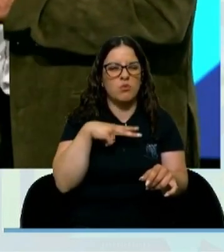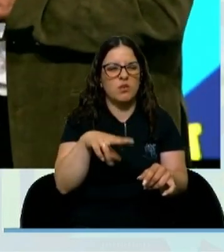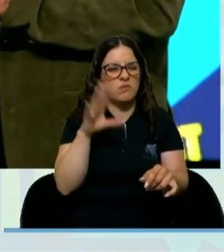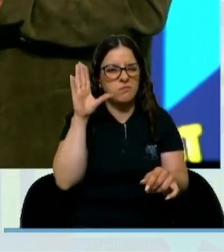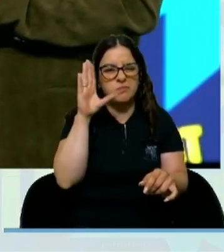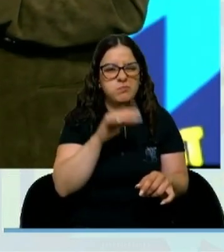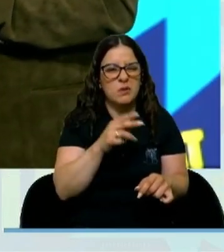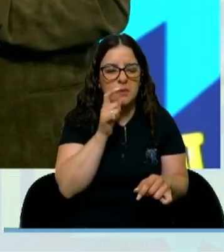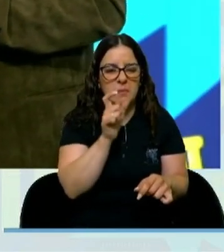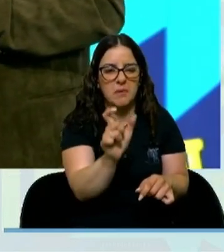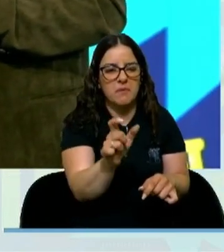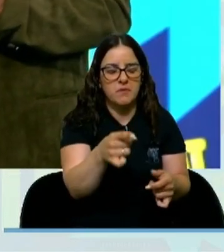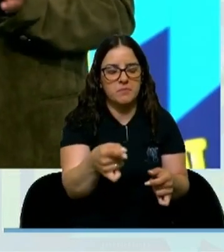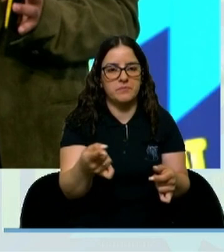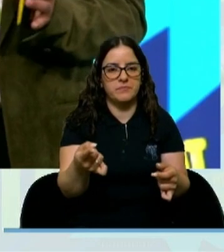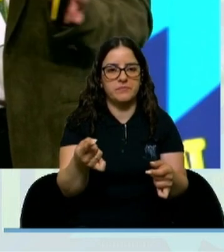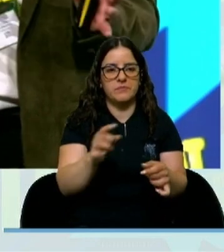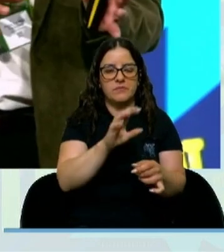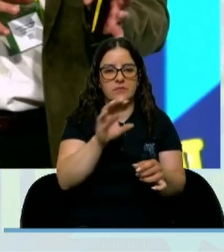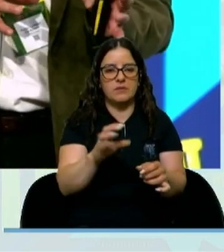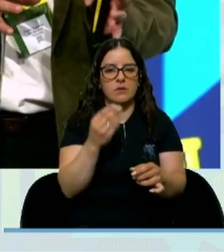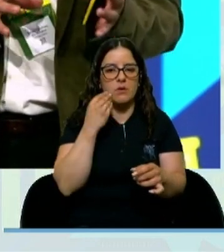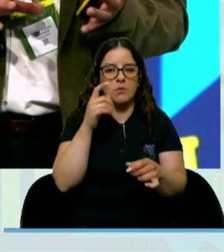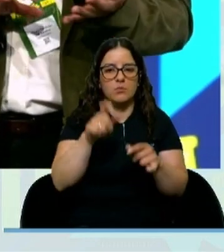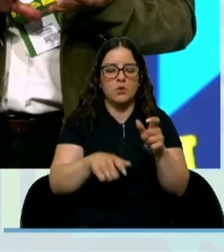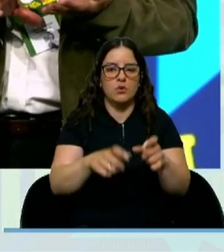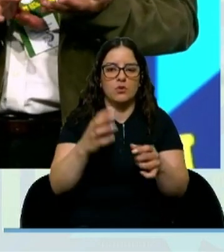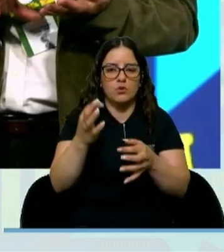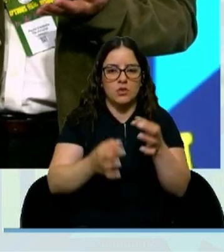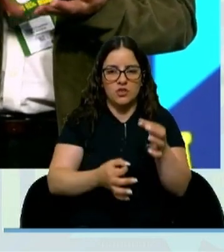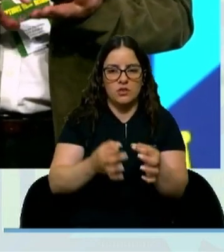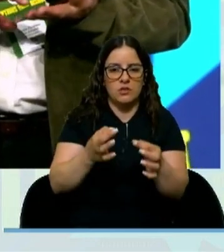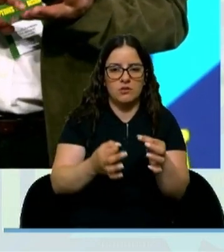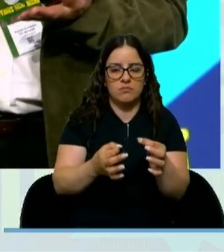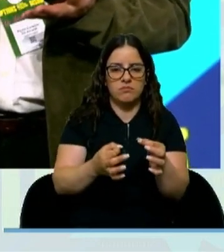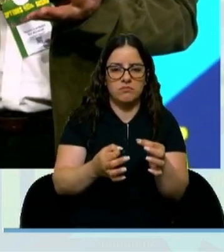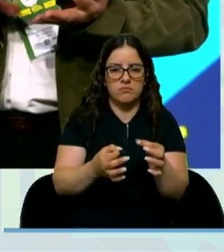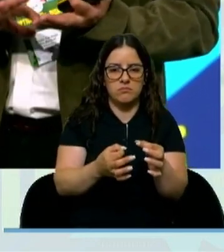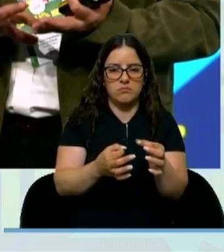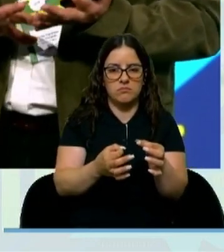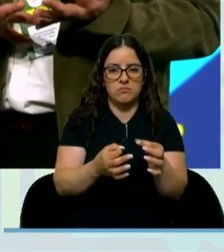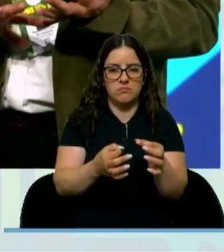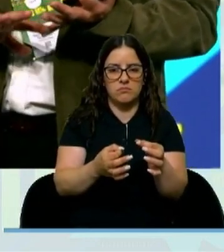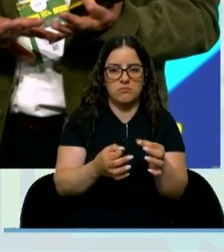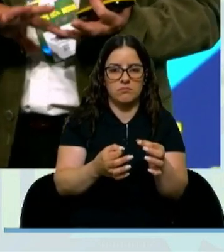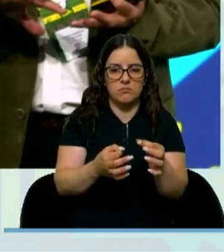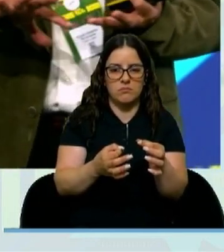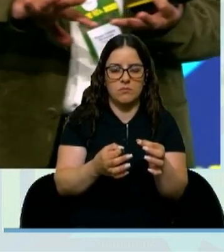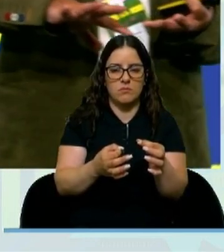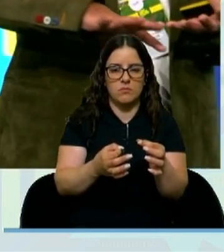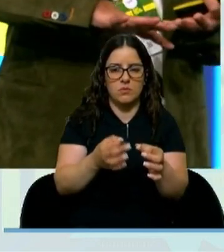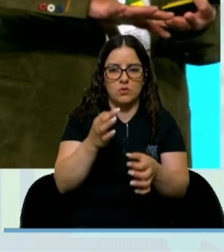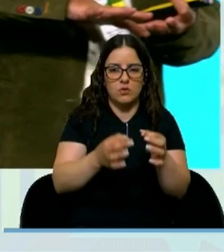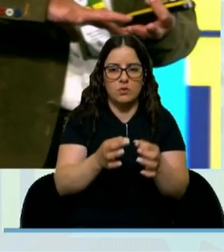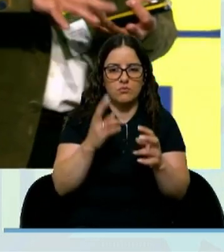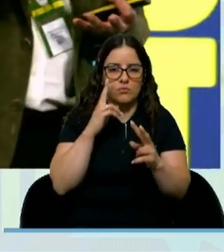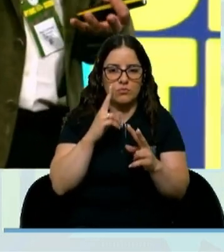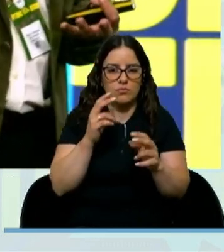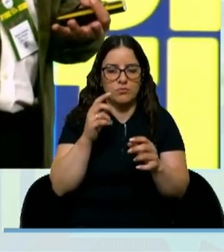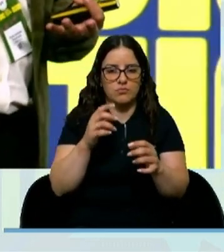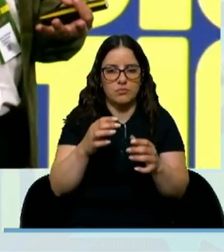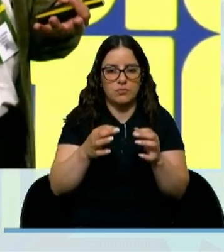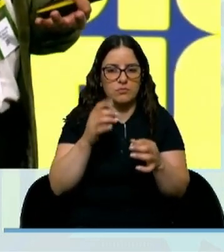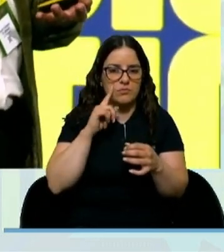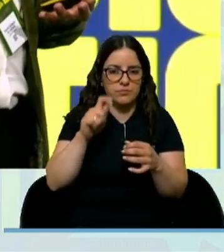forma como os juristas se encontraram para resolver o problema, ou a forma que os juristas se encontraram para resolver o problema da utilização